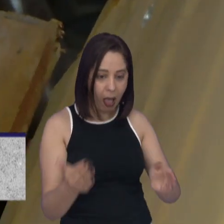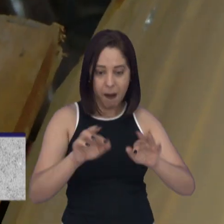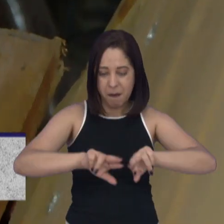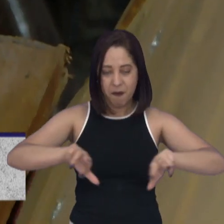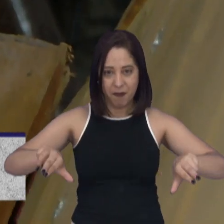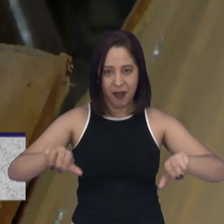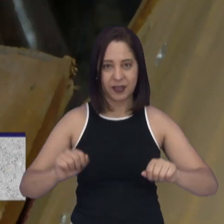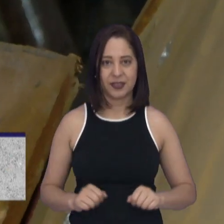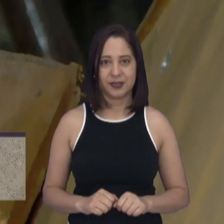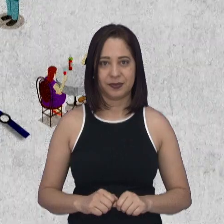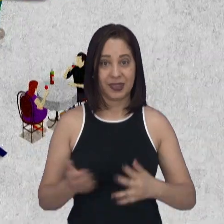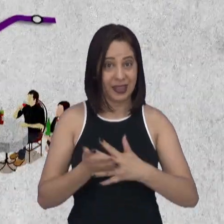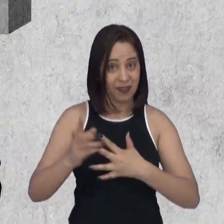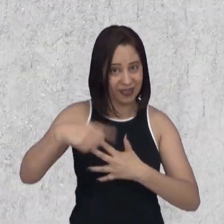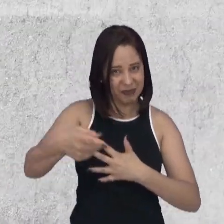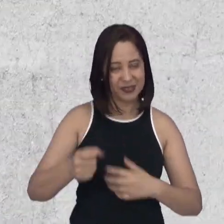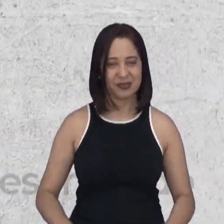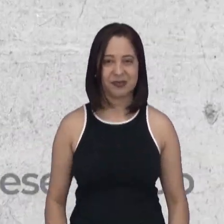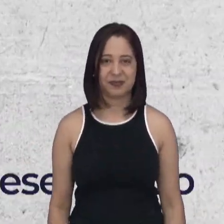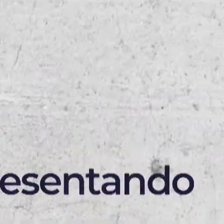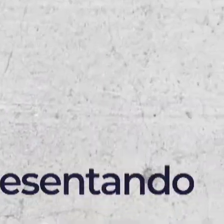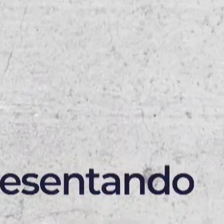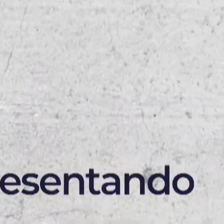Job do Dia. É já já!